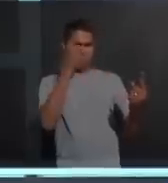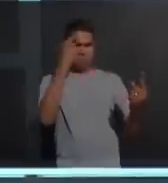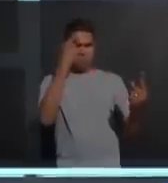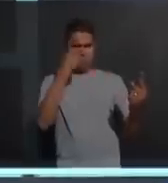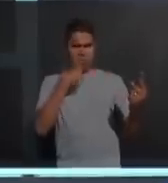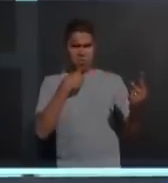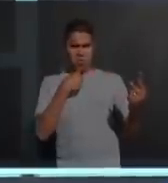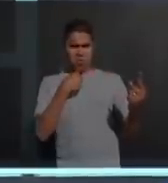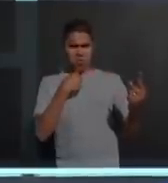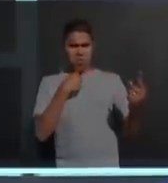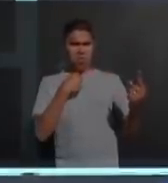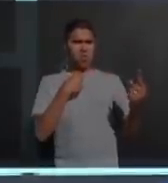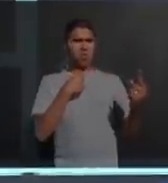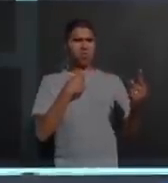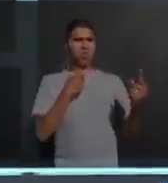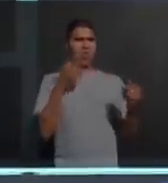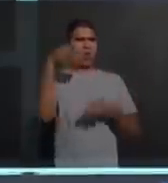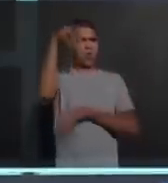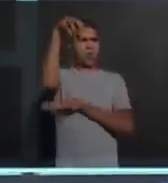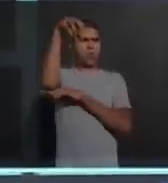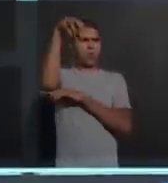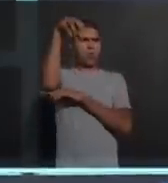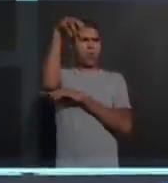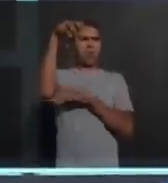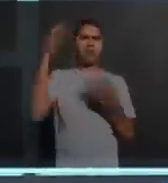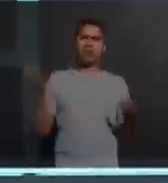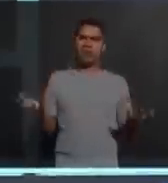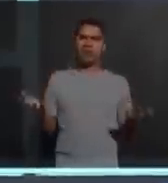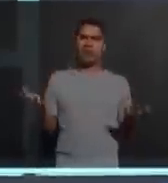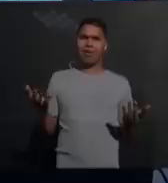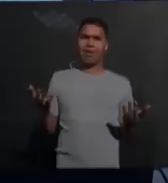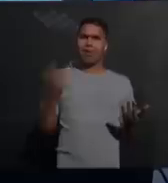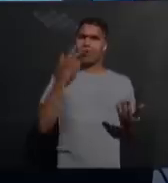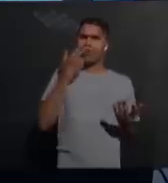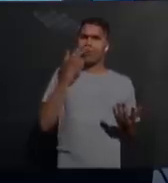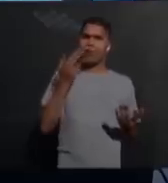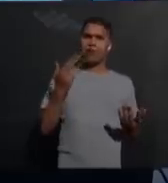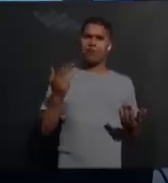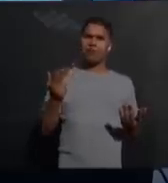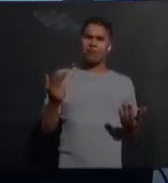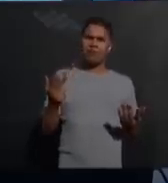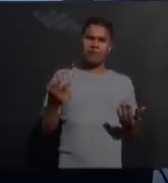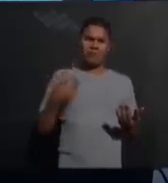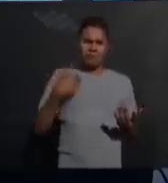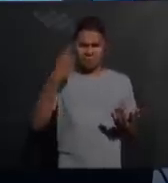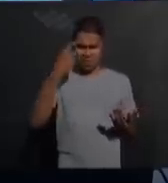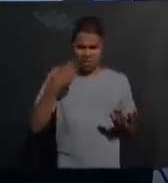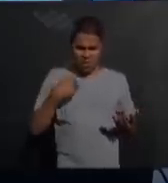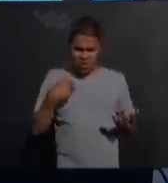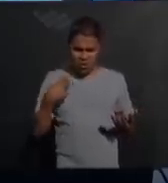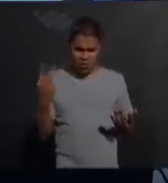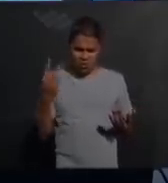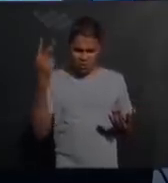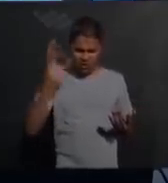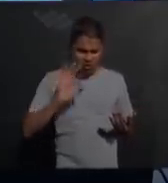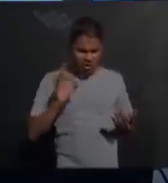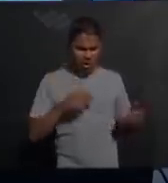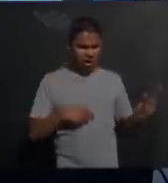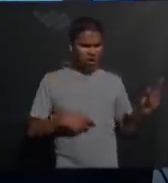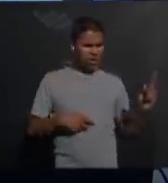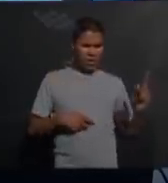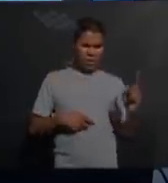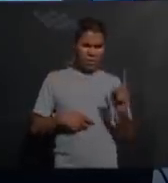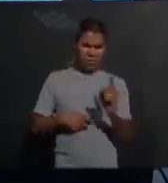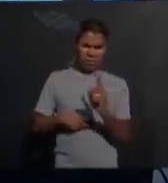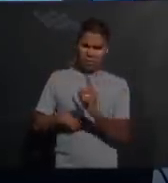pensando que eu sou um poste mas a gente já fica né acho que a gente não tem importância que a gente não tem